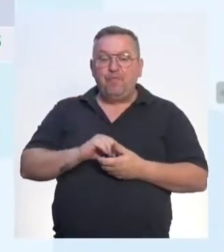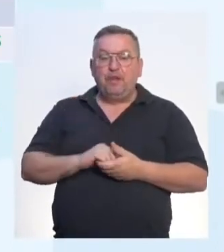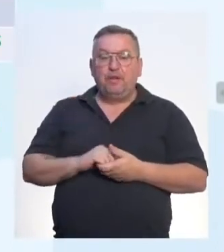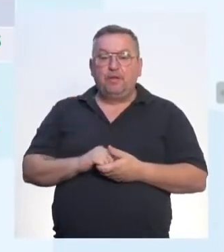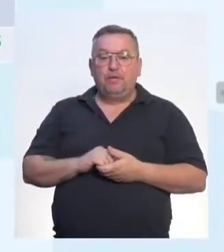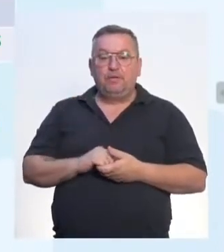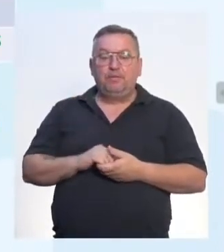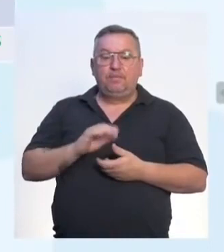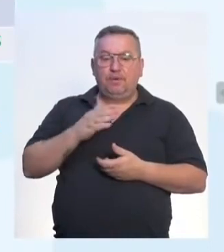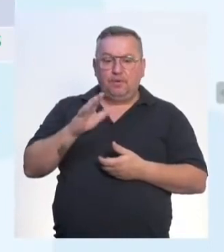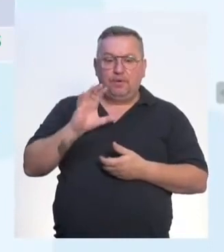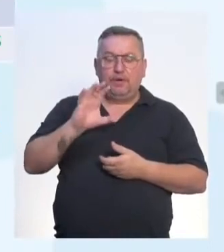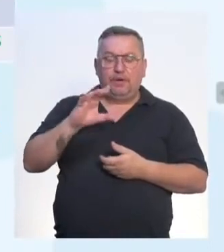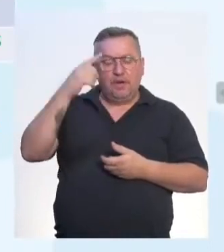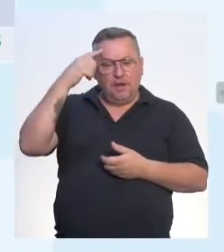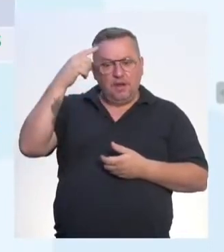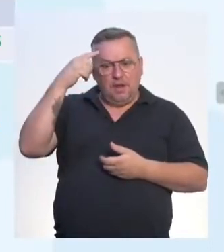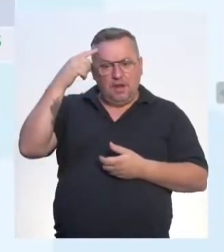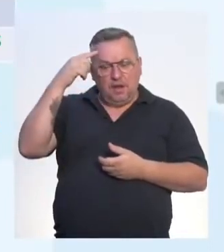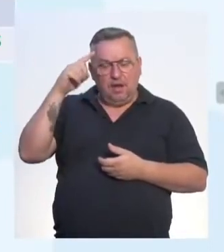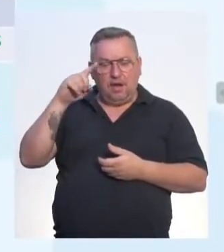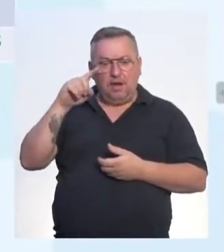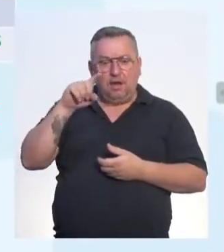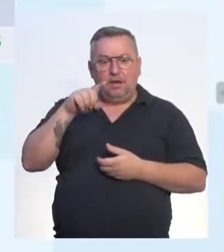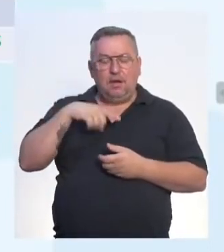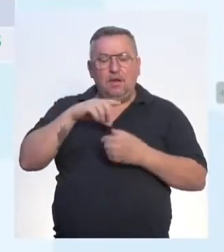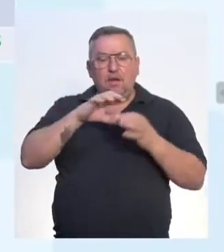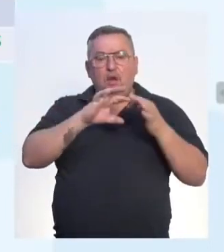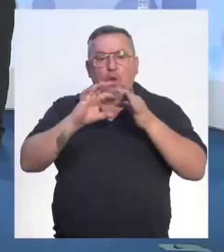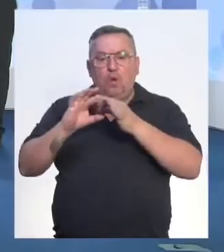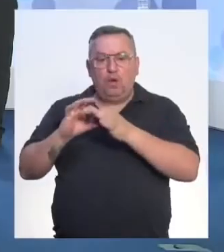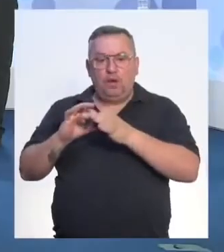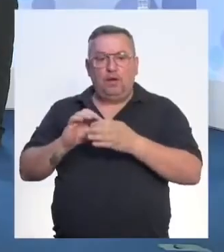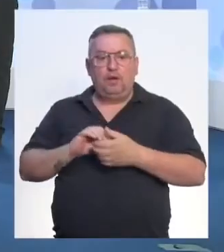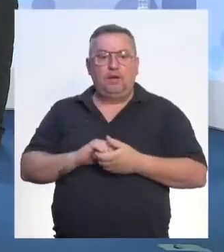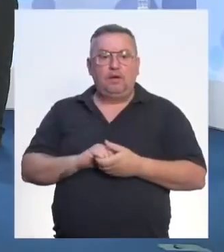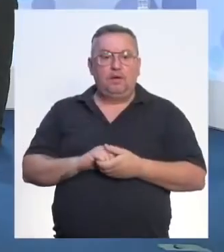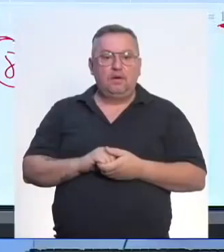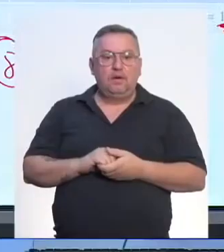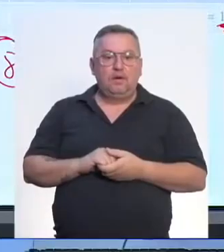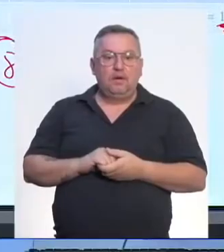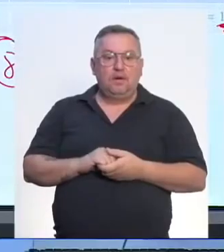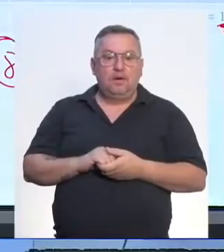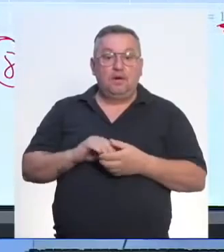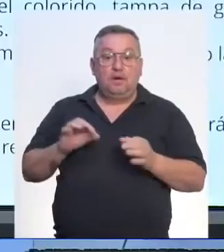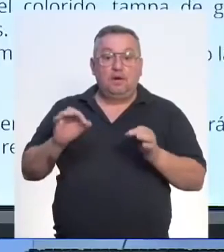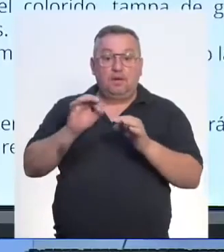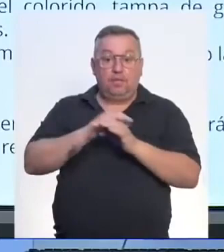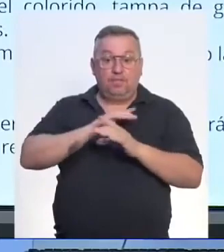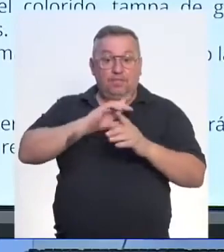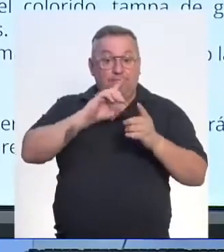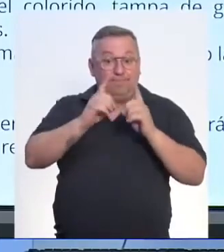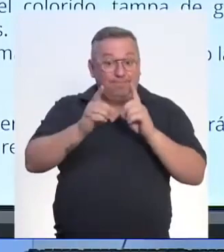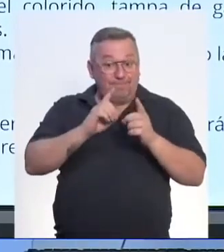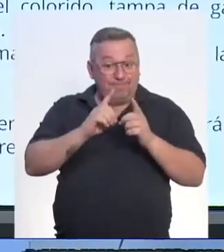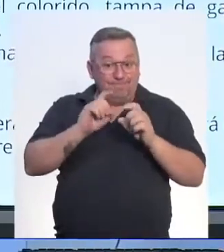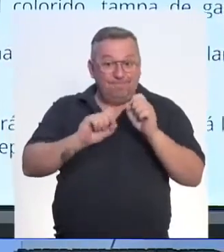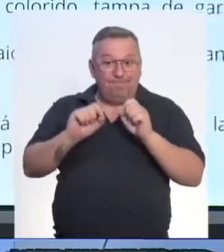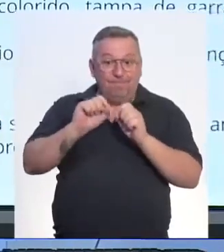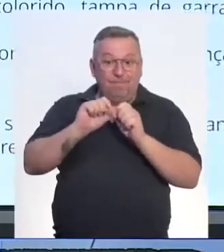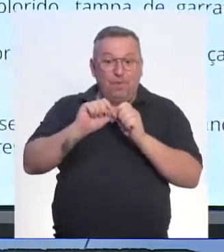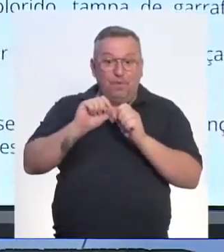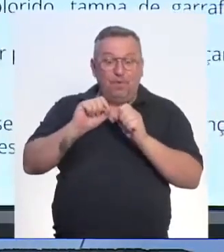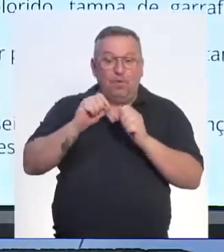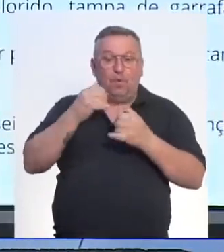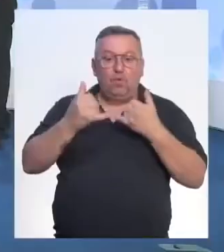Então, seria mais ou menos essa ideia, né? Sim. Nesse contexto. Beleza, Osmar? Beleza. Para tentar dinamizar um pouquinho aí, vamos tentar